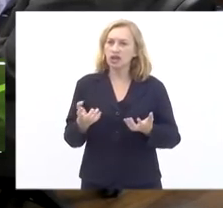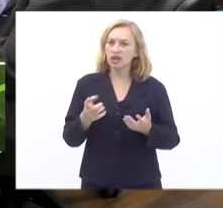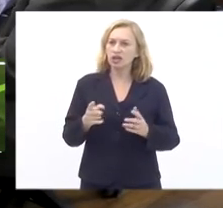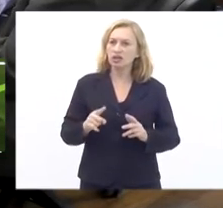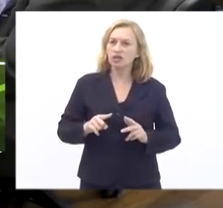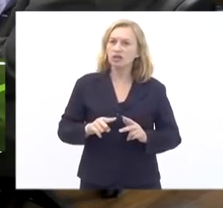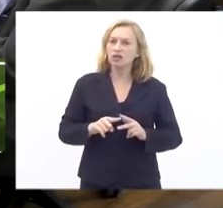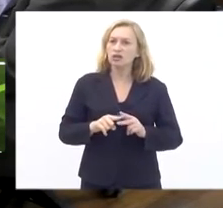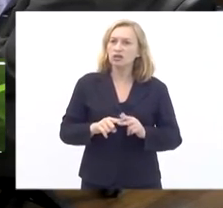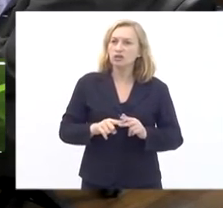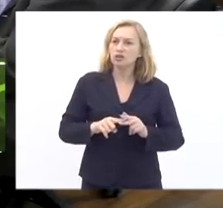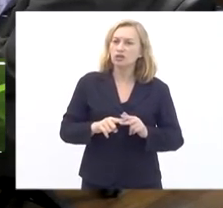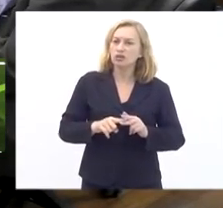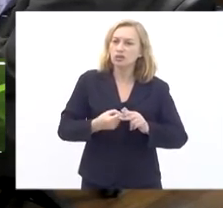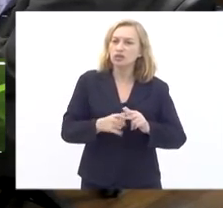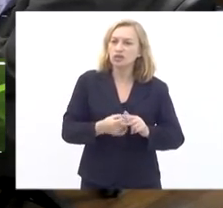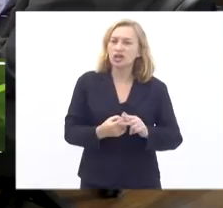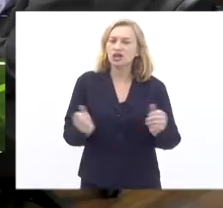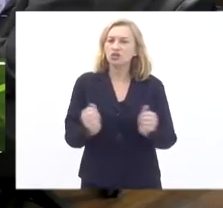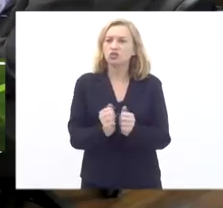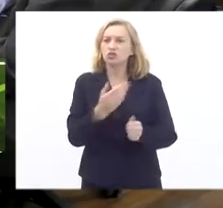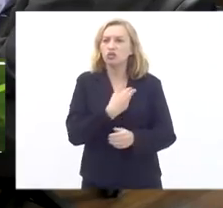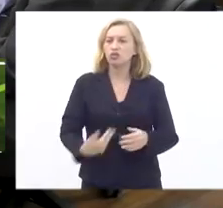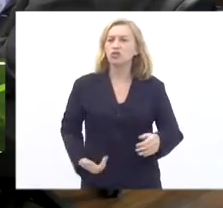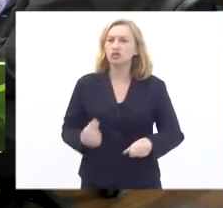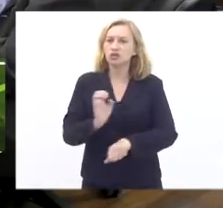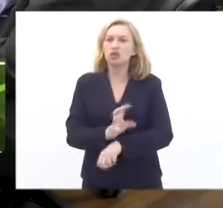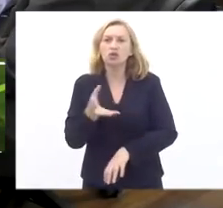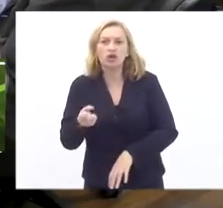com as representações do governo do Estado. Então, eu